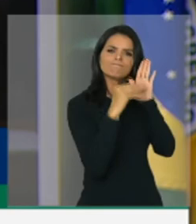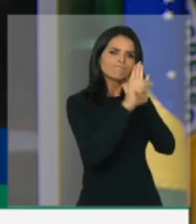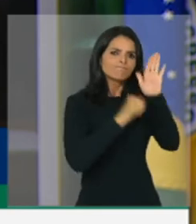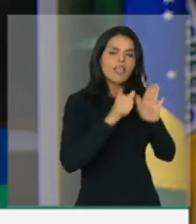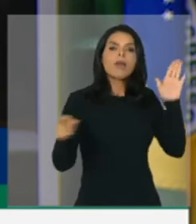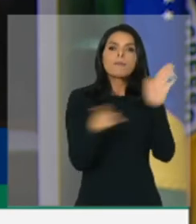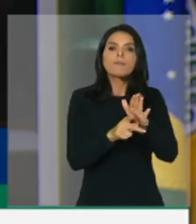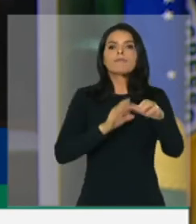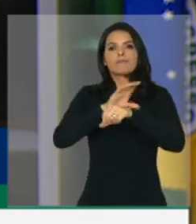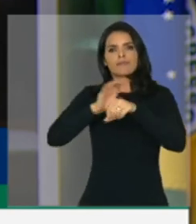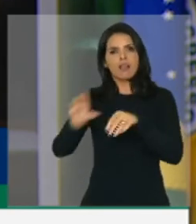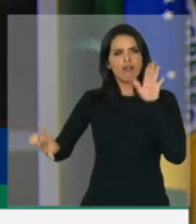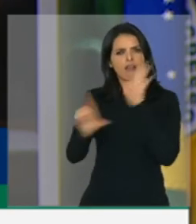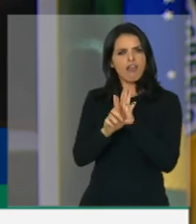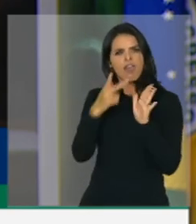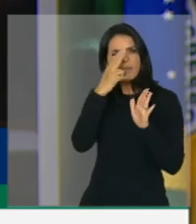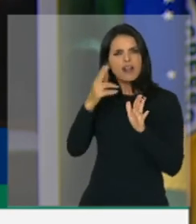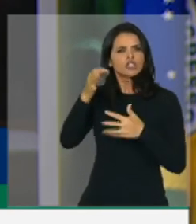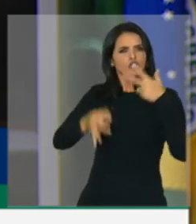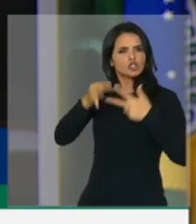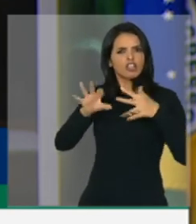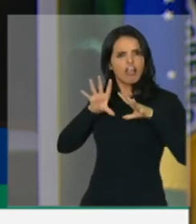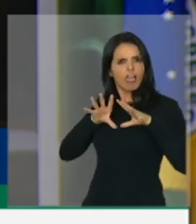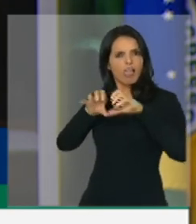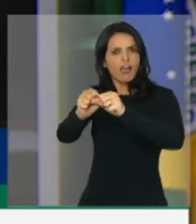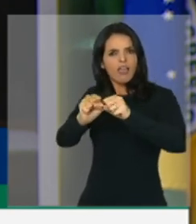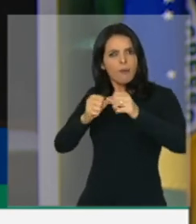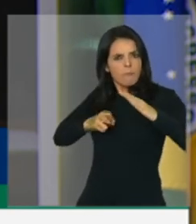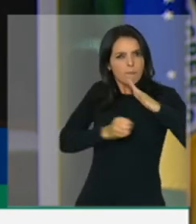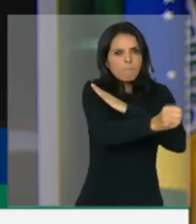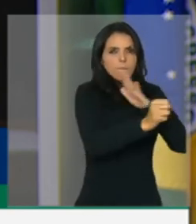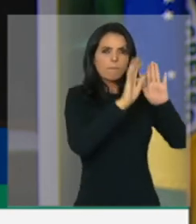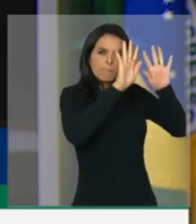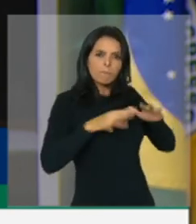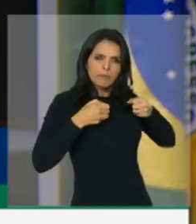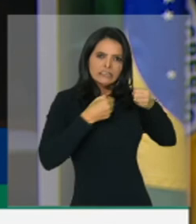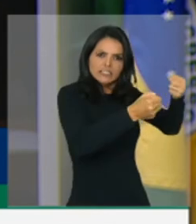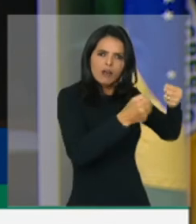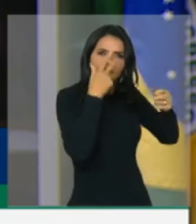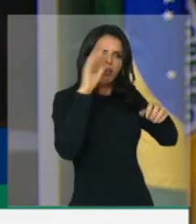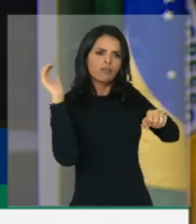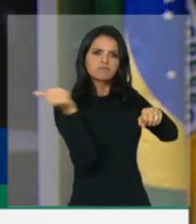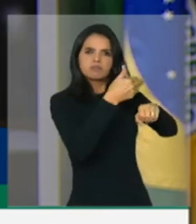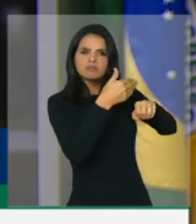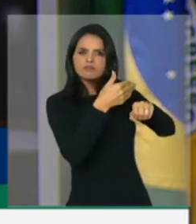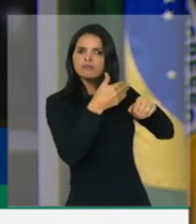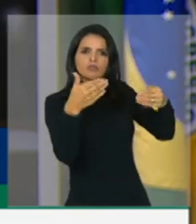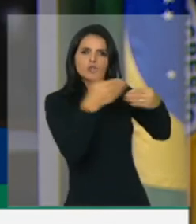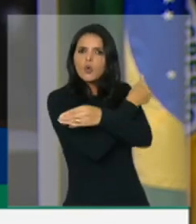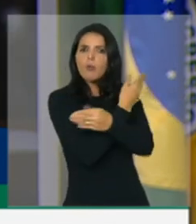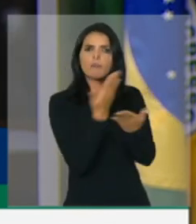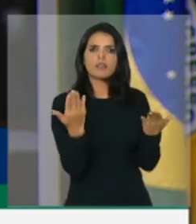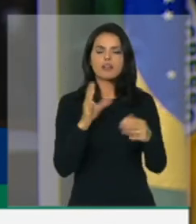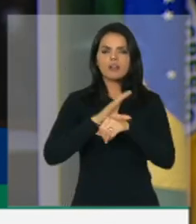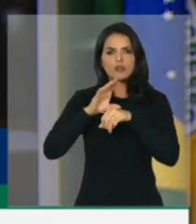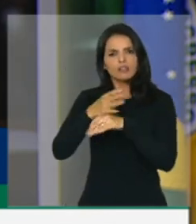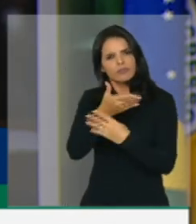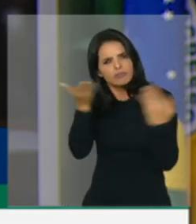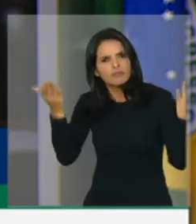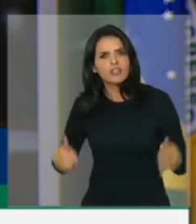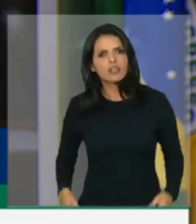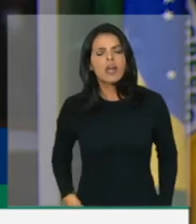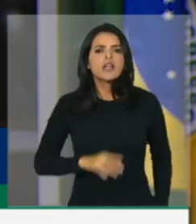lei, faz uma prisão ilegal, inconstitucional. Caros colegas, não